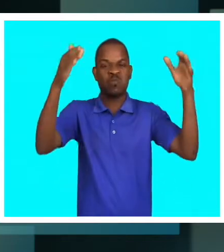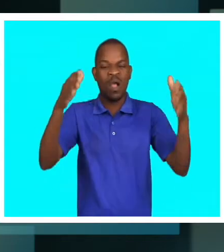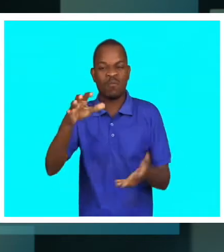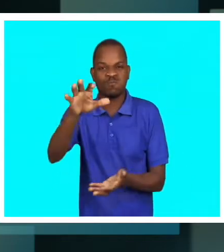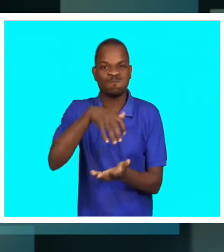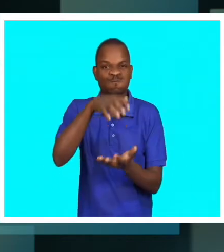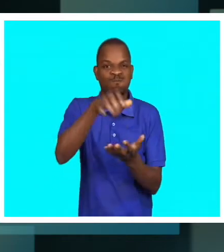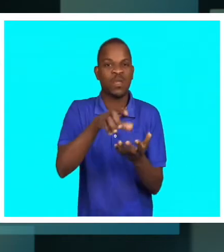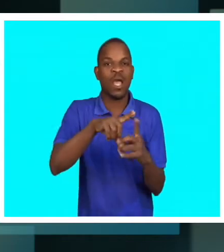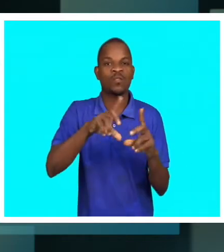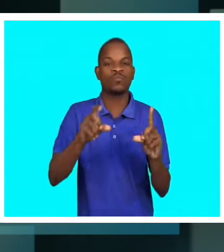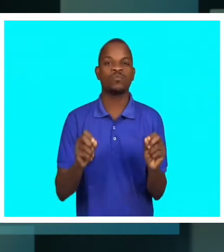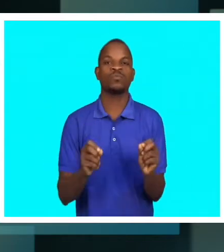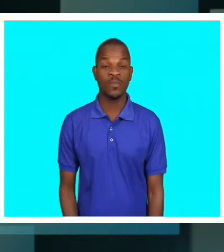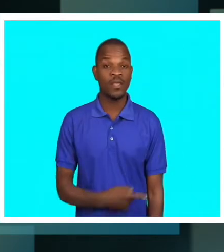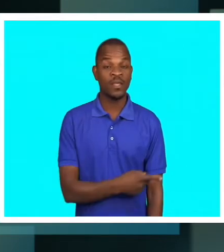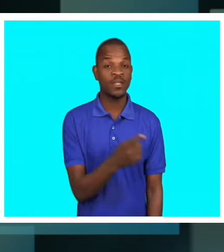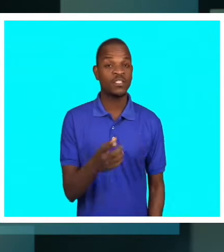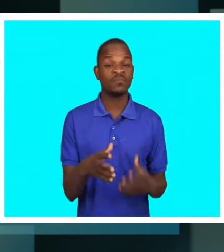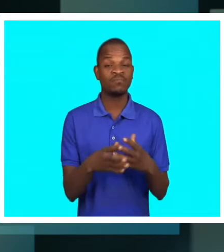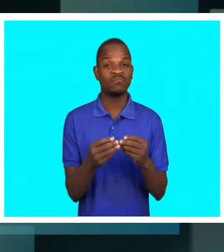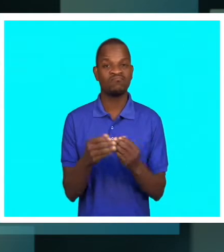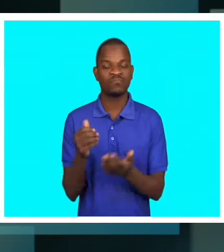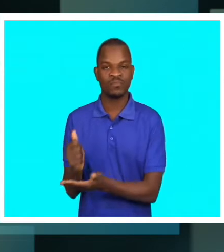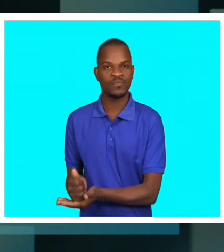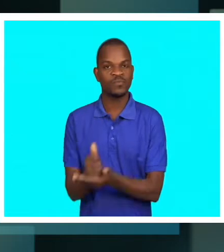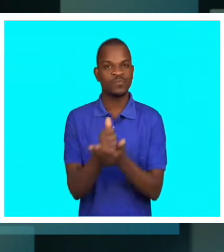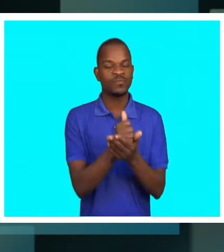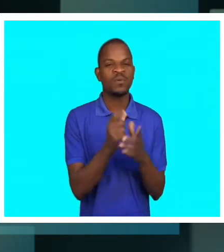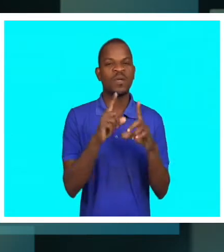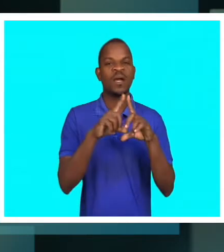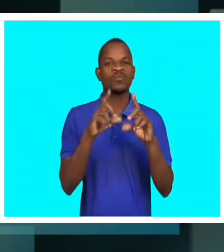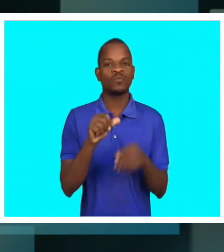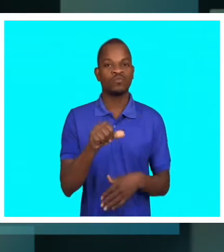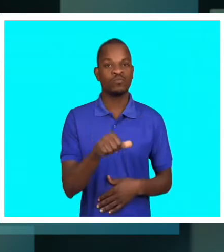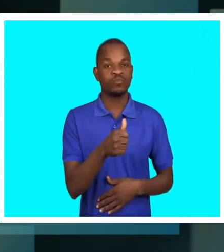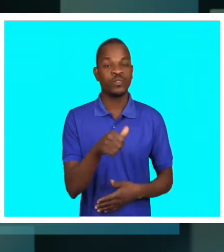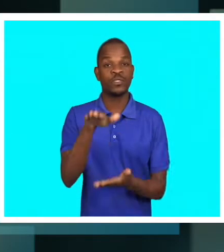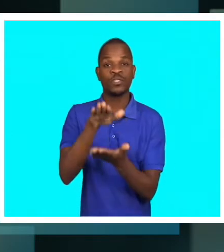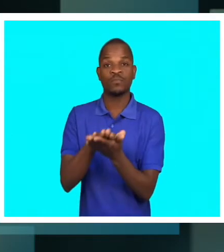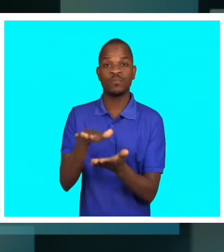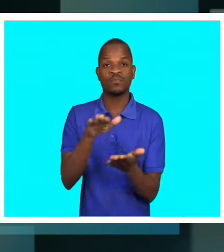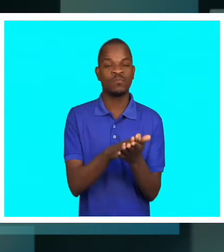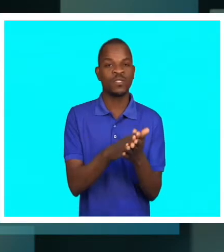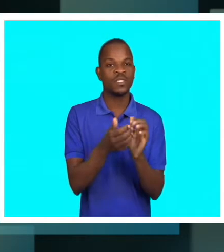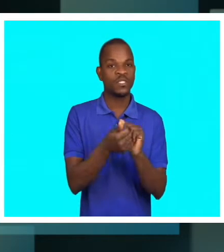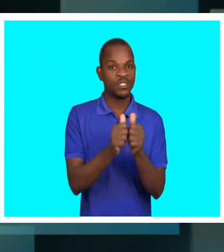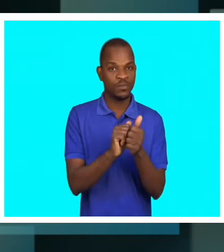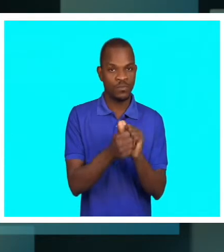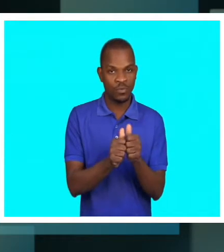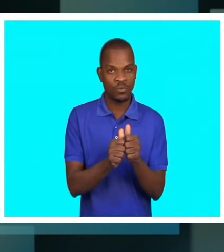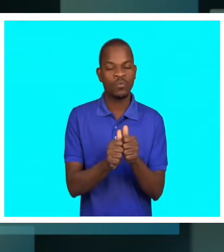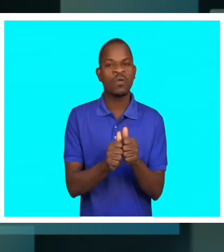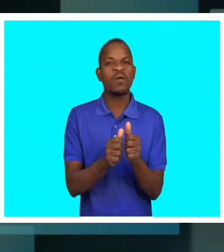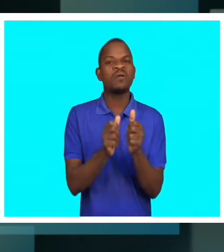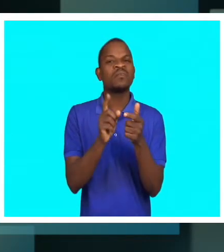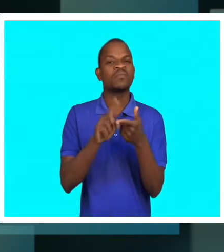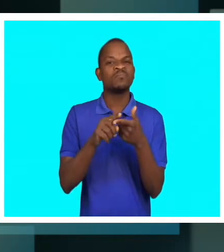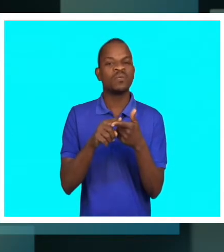apenas a própria relva ao Sintec. Este material foi doado no âmbito do melhoramento dos campos